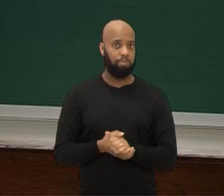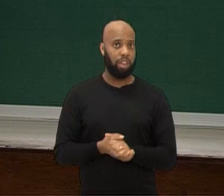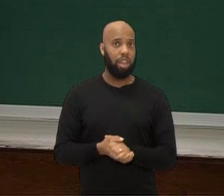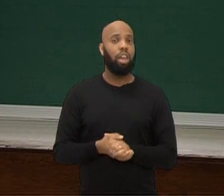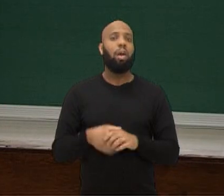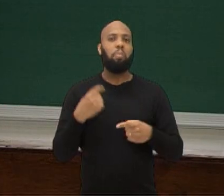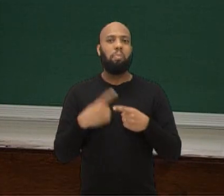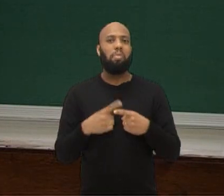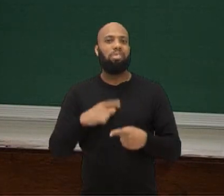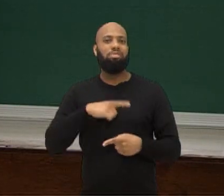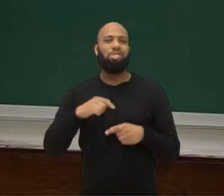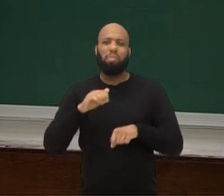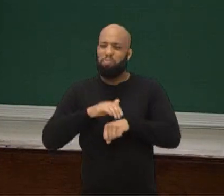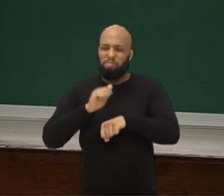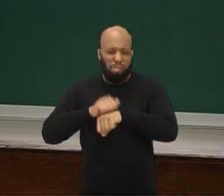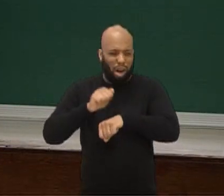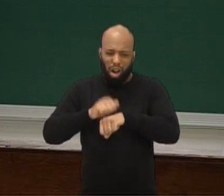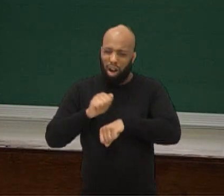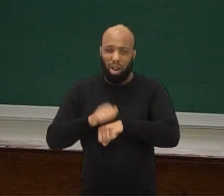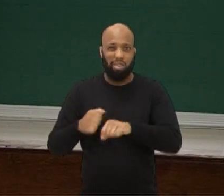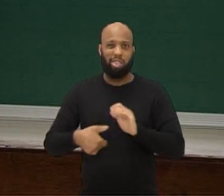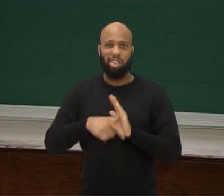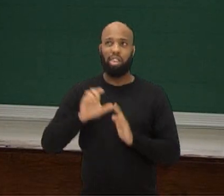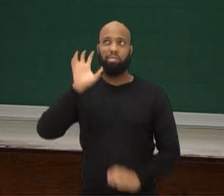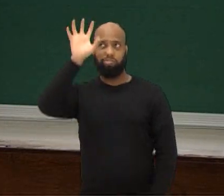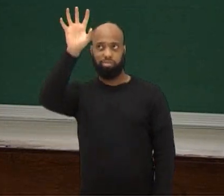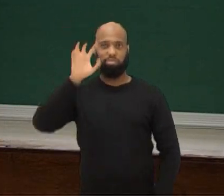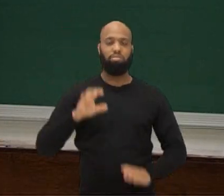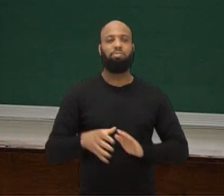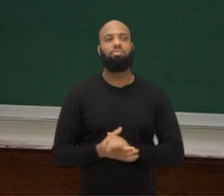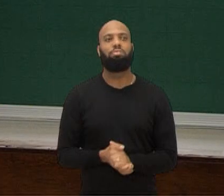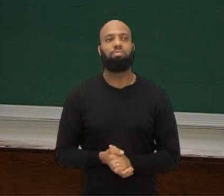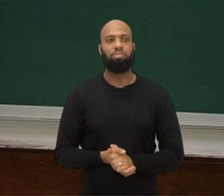da pobreza que existia naquela época, naquela região.